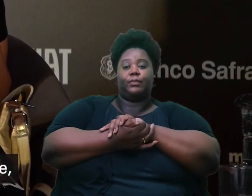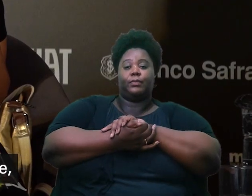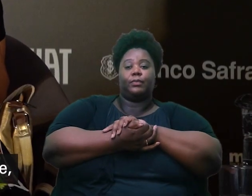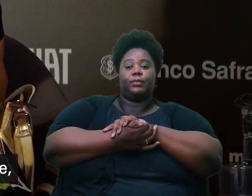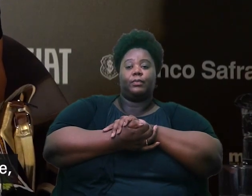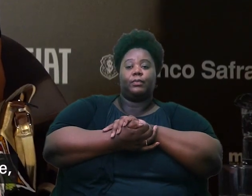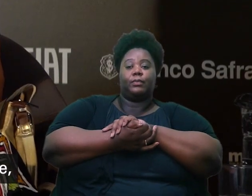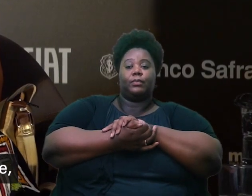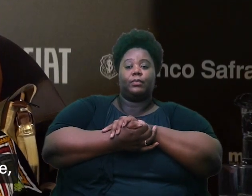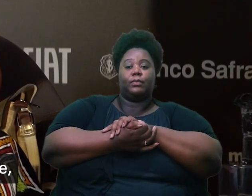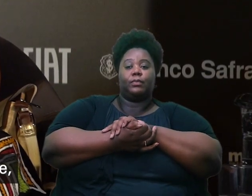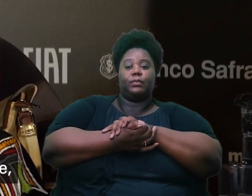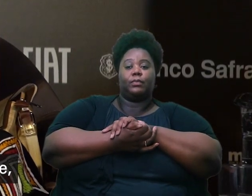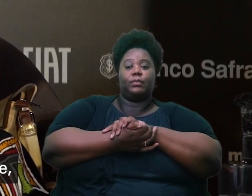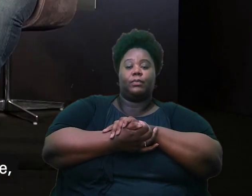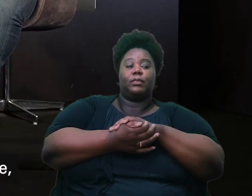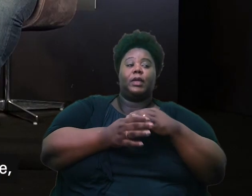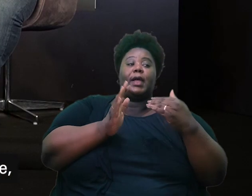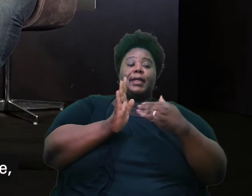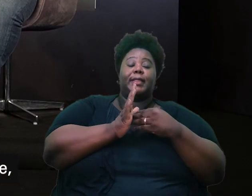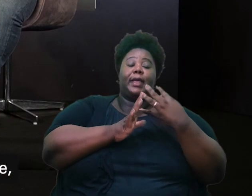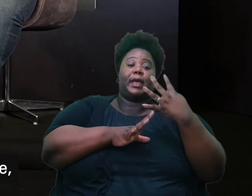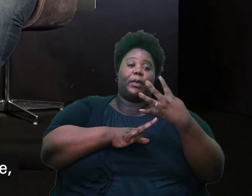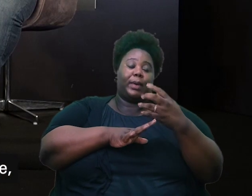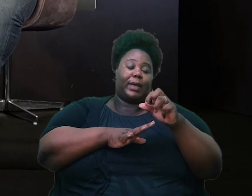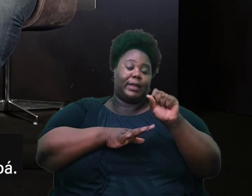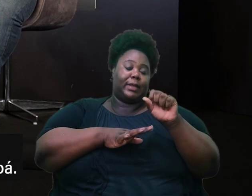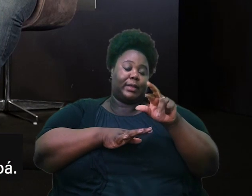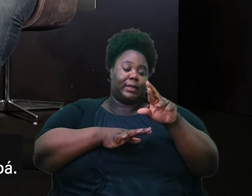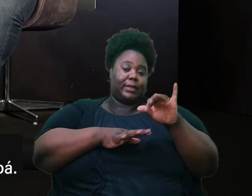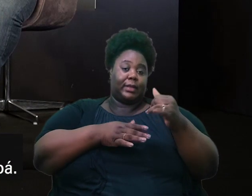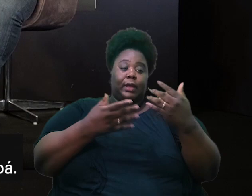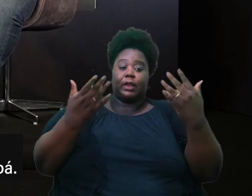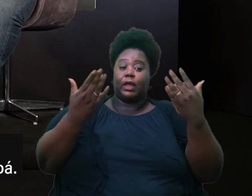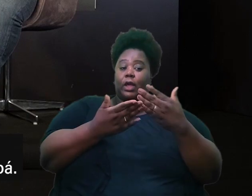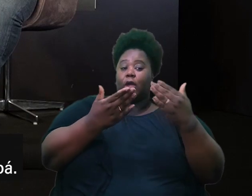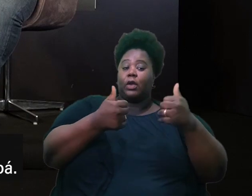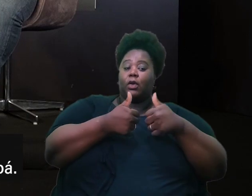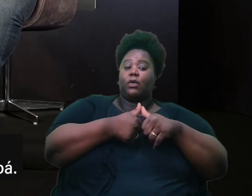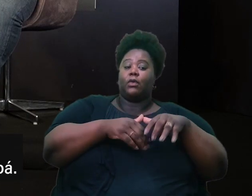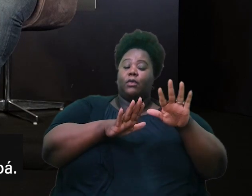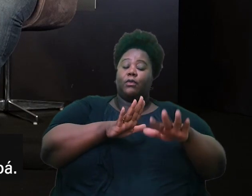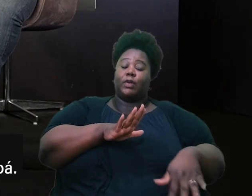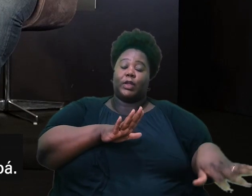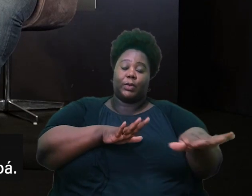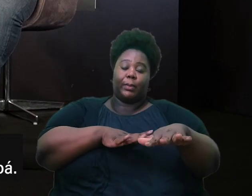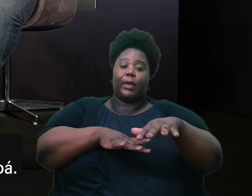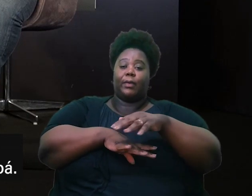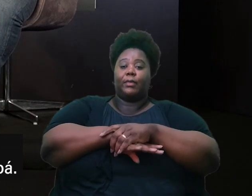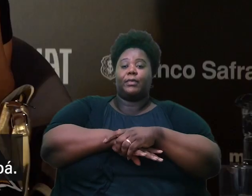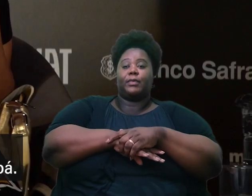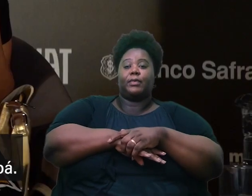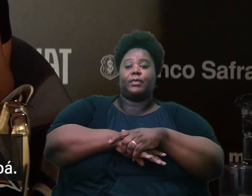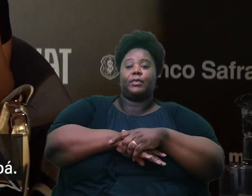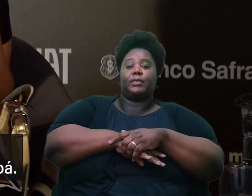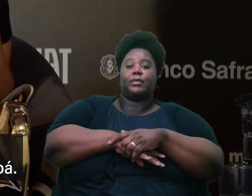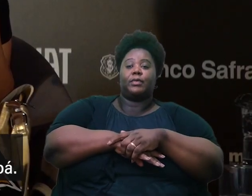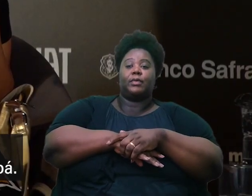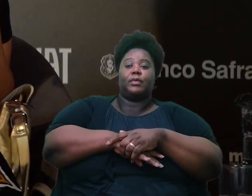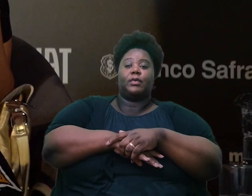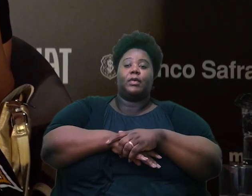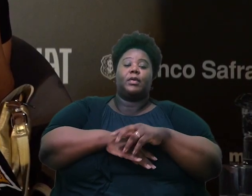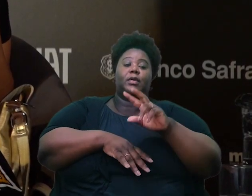Cláudio Brandão até a 4ª série, que hoje fica num bairro chamado Vale do